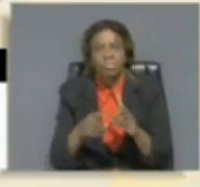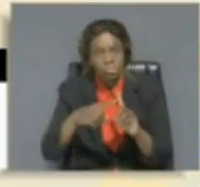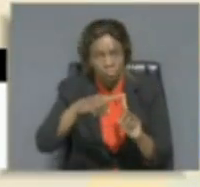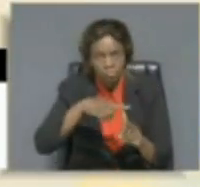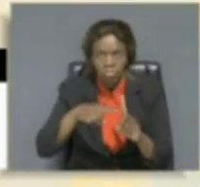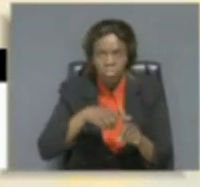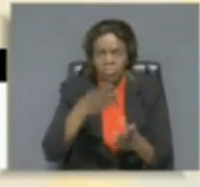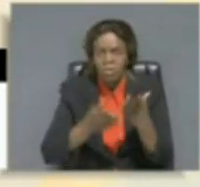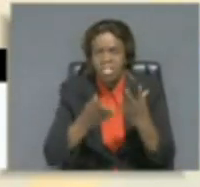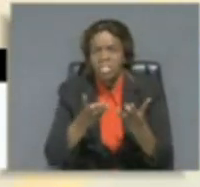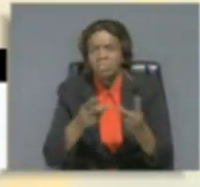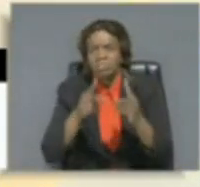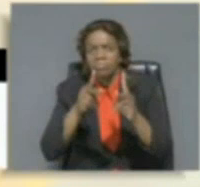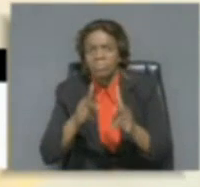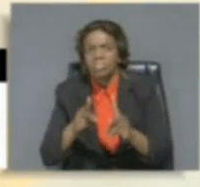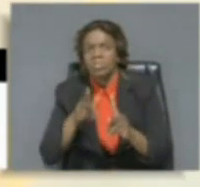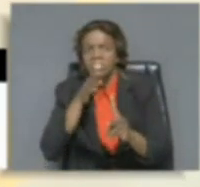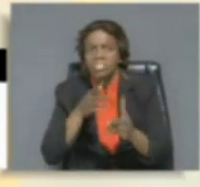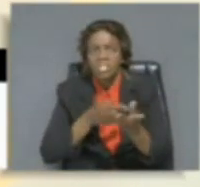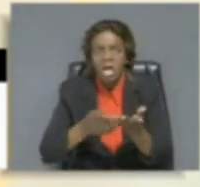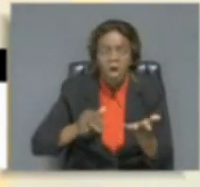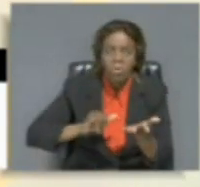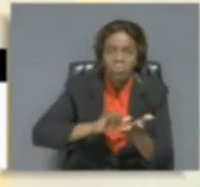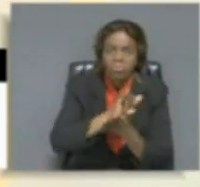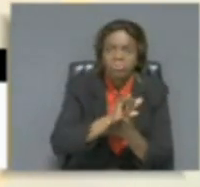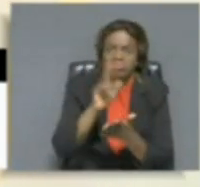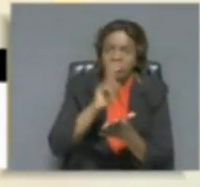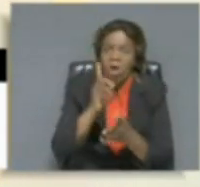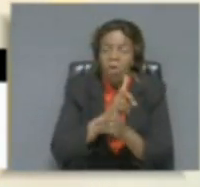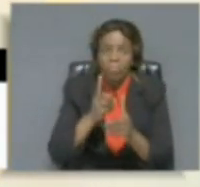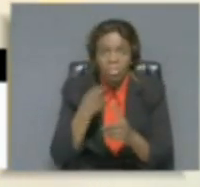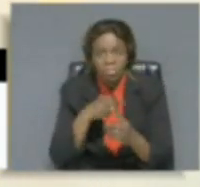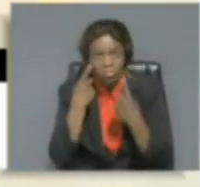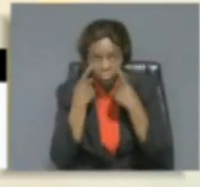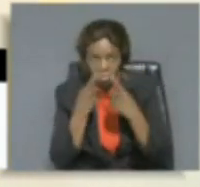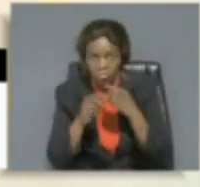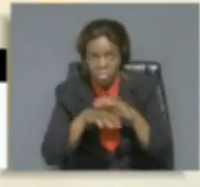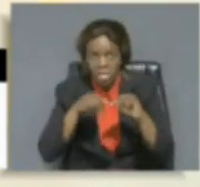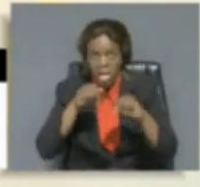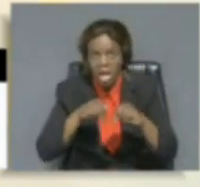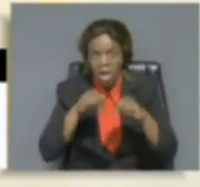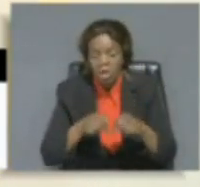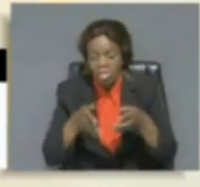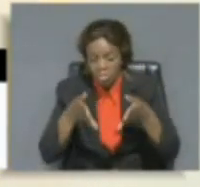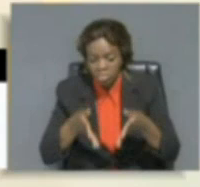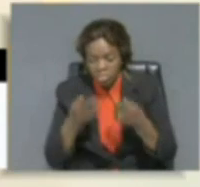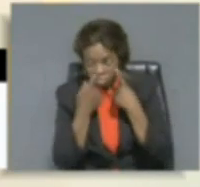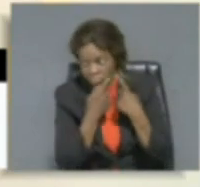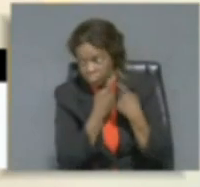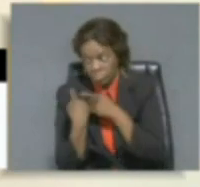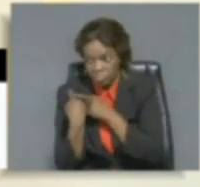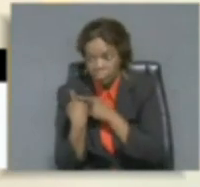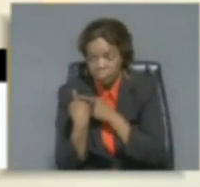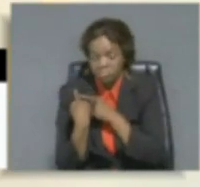do número de passageiros que se fizeram transportar, na medida que ele ainda continua. Neste momento está a sair agora uma composição daqui da estação